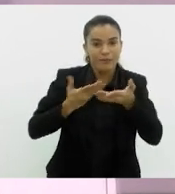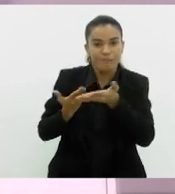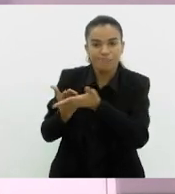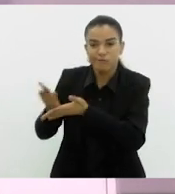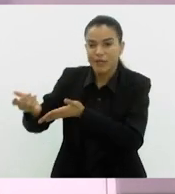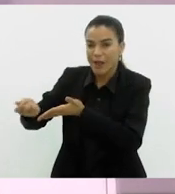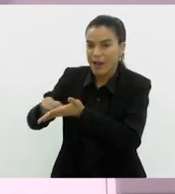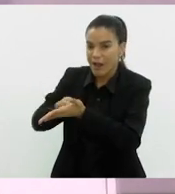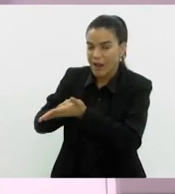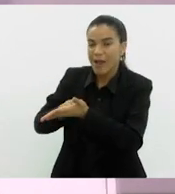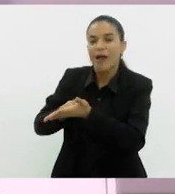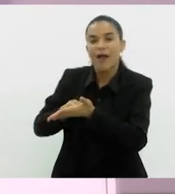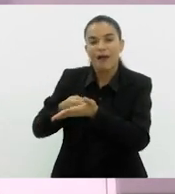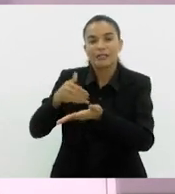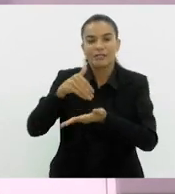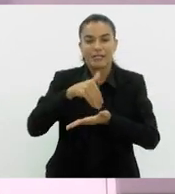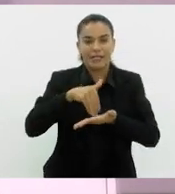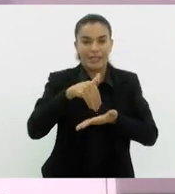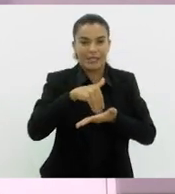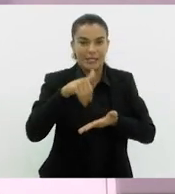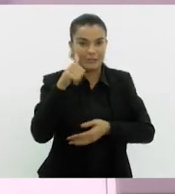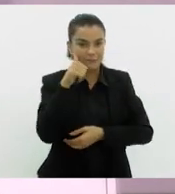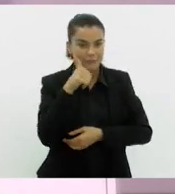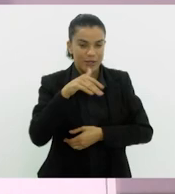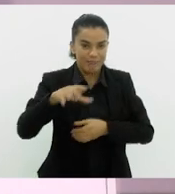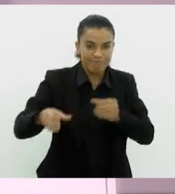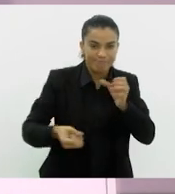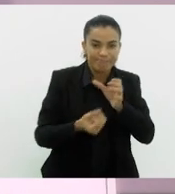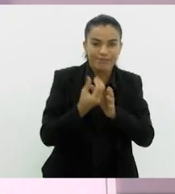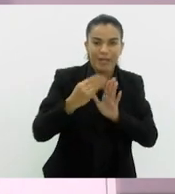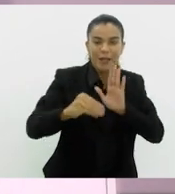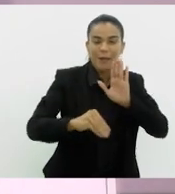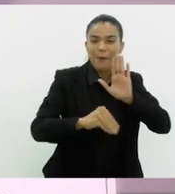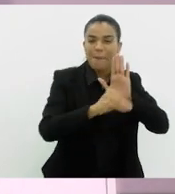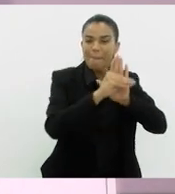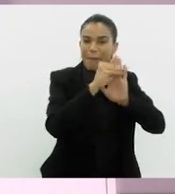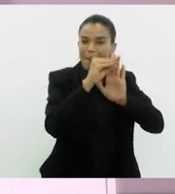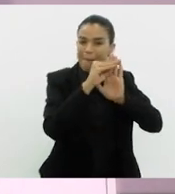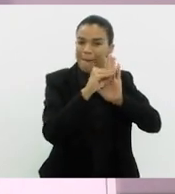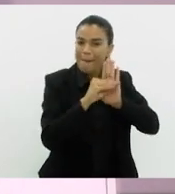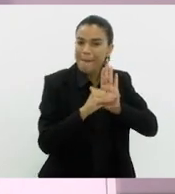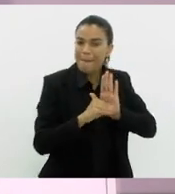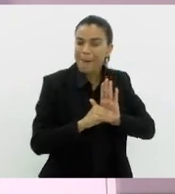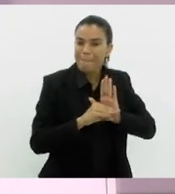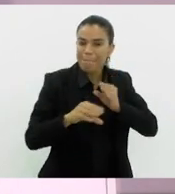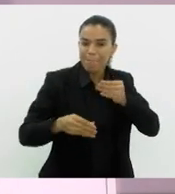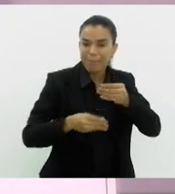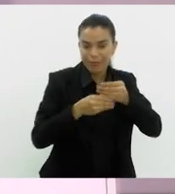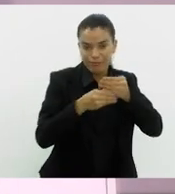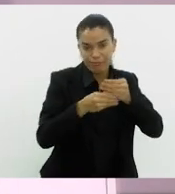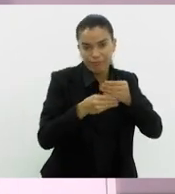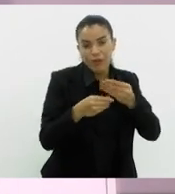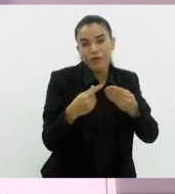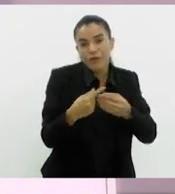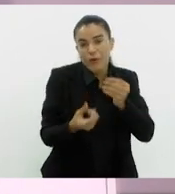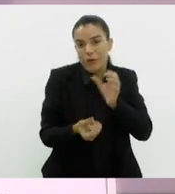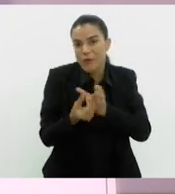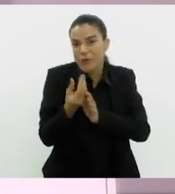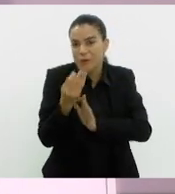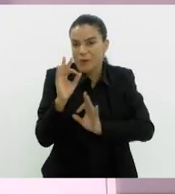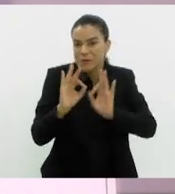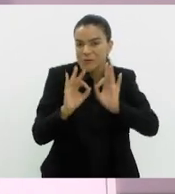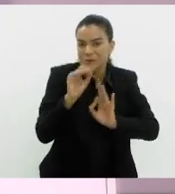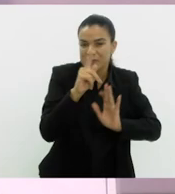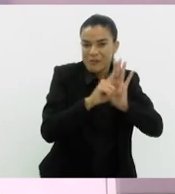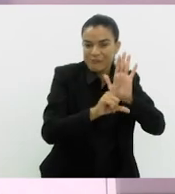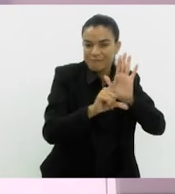ir à Secretaria de Mulheres também implementar de maneira que foi construído esse projeto, né? De uma